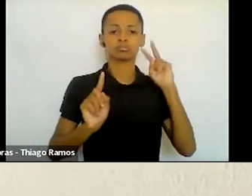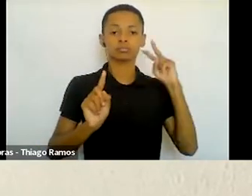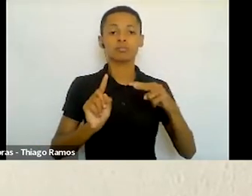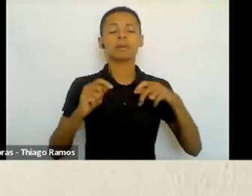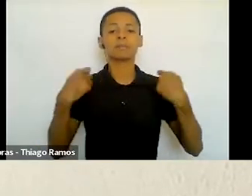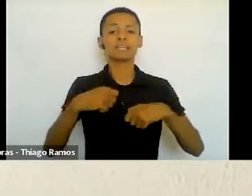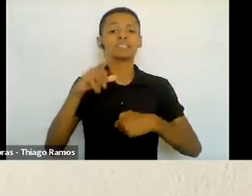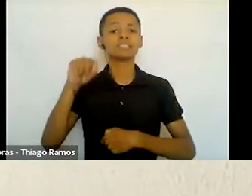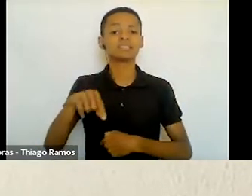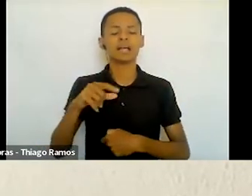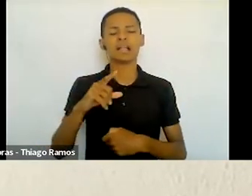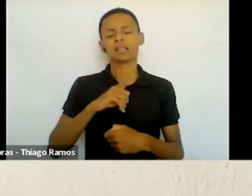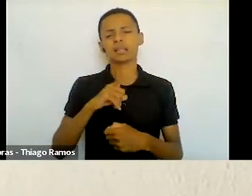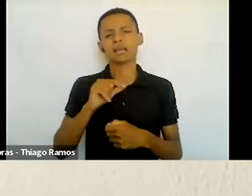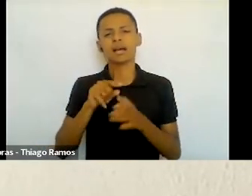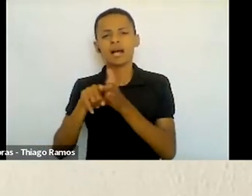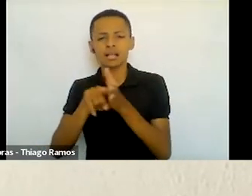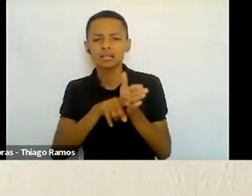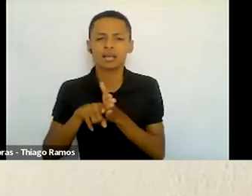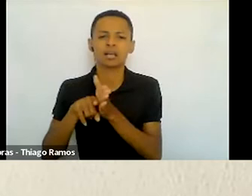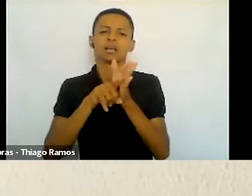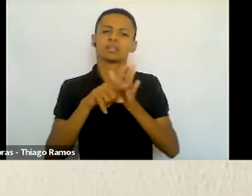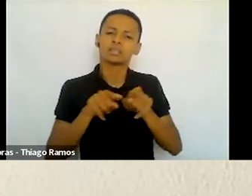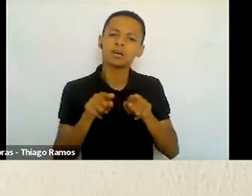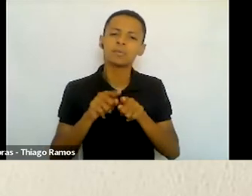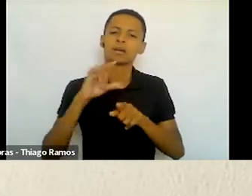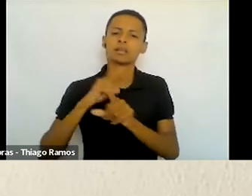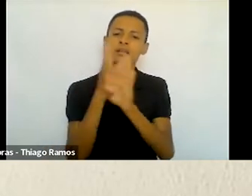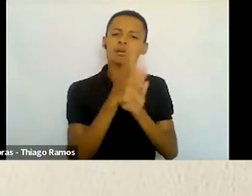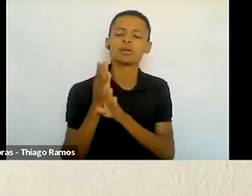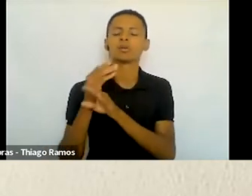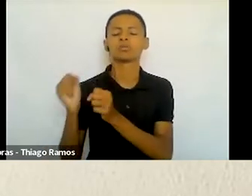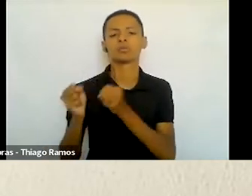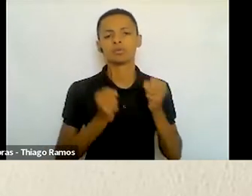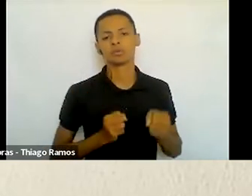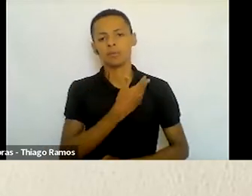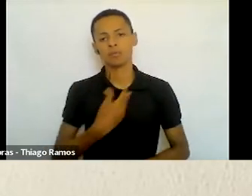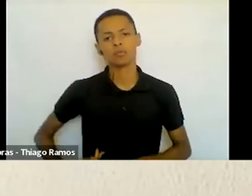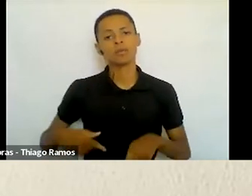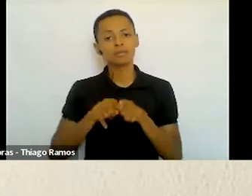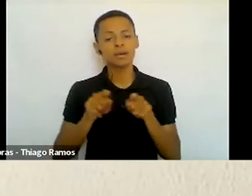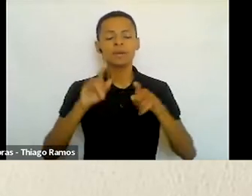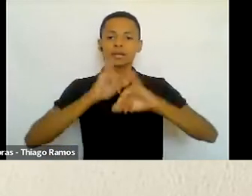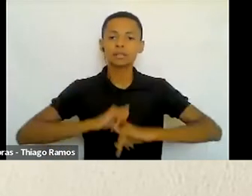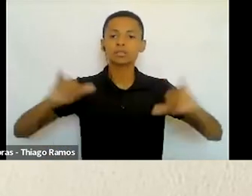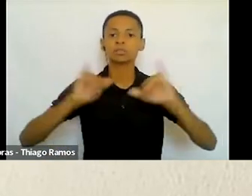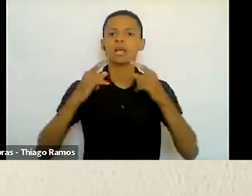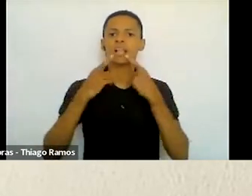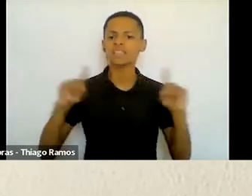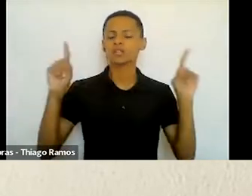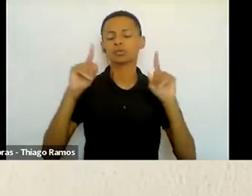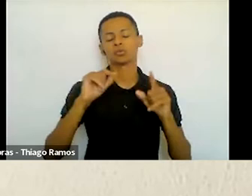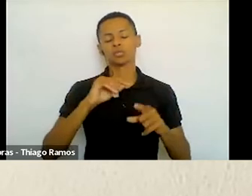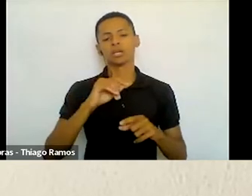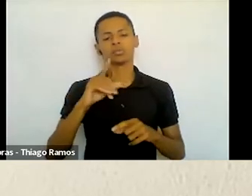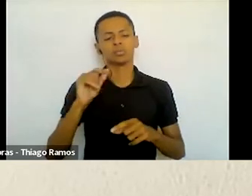e incidências internas no poder público e externas também, denunciando a nível internacional o que o Estado